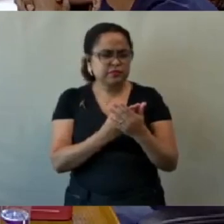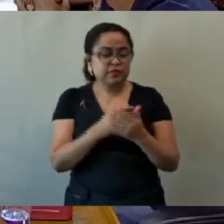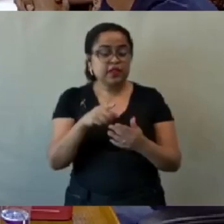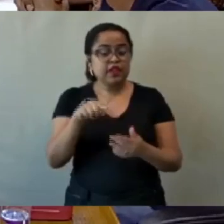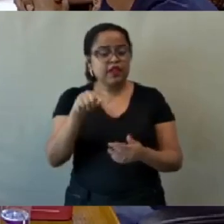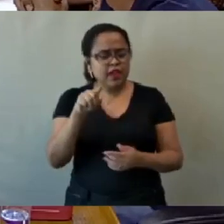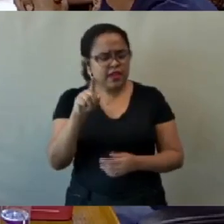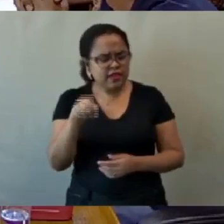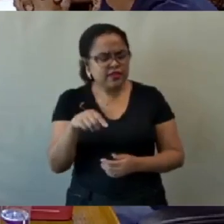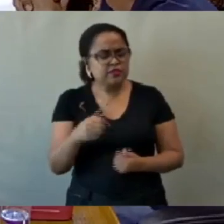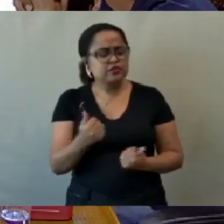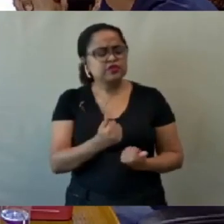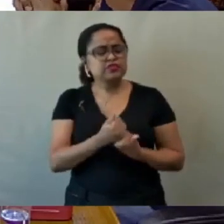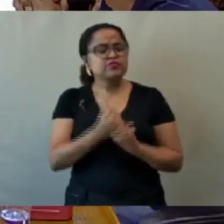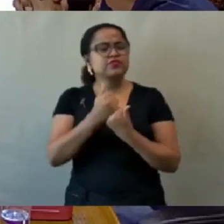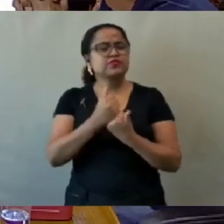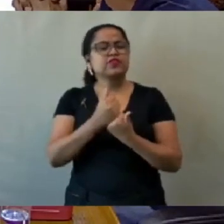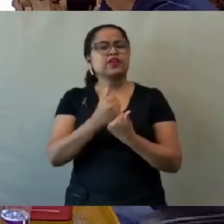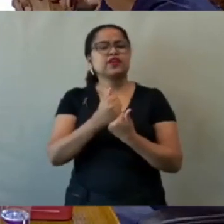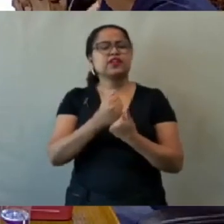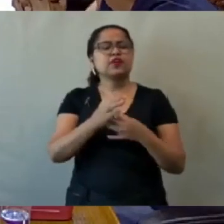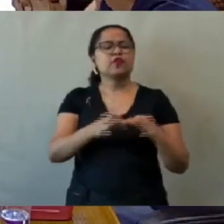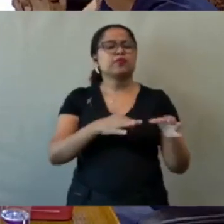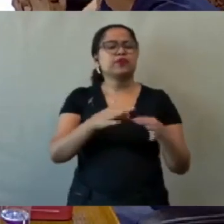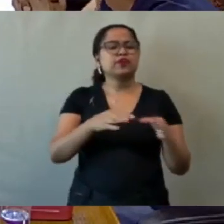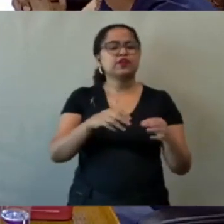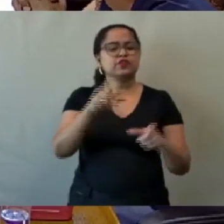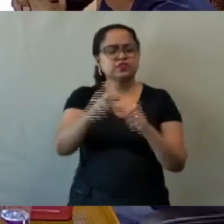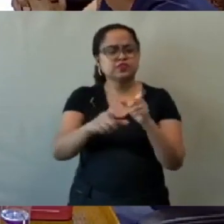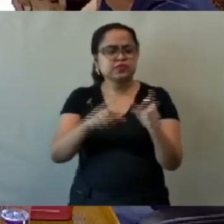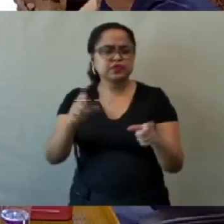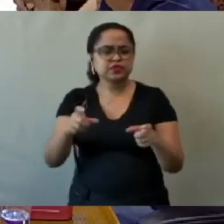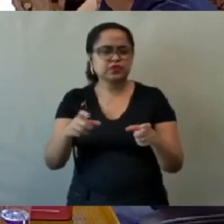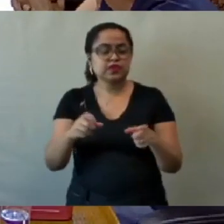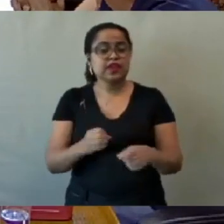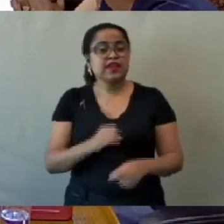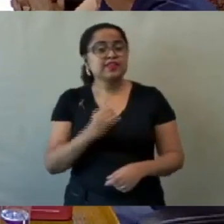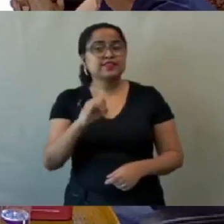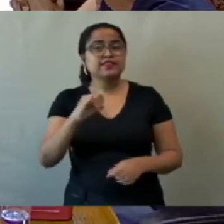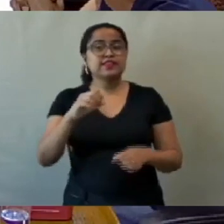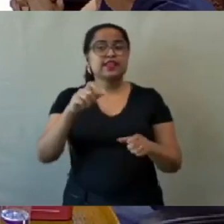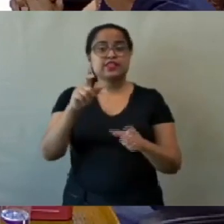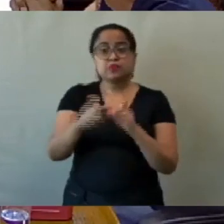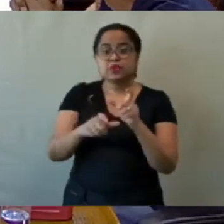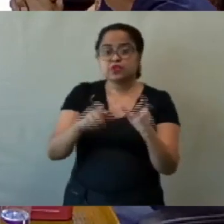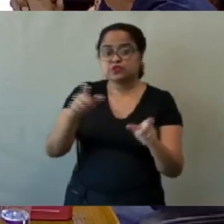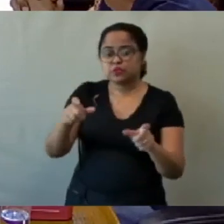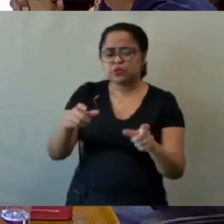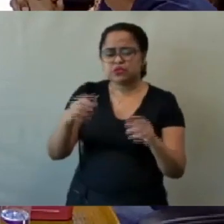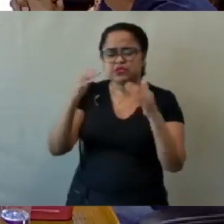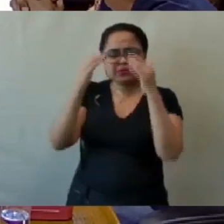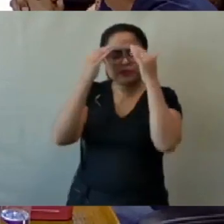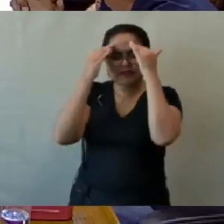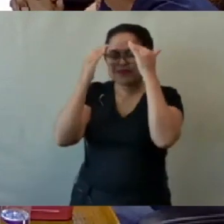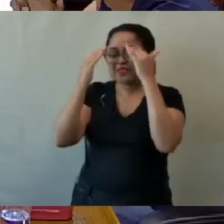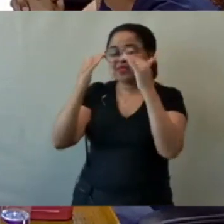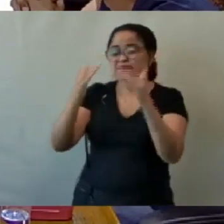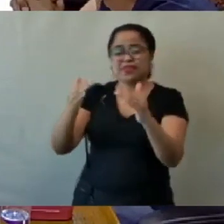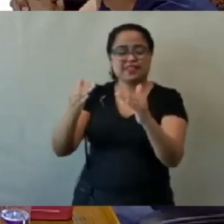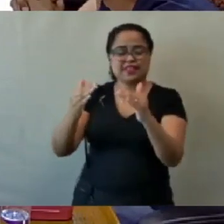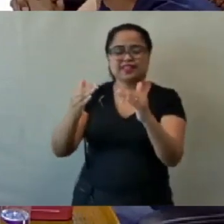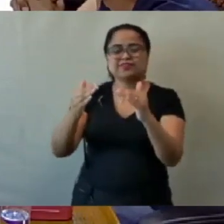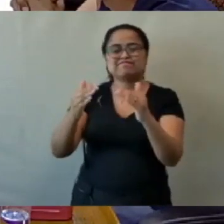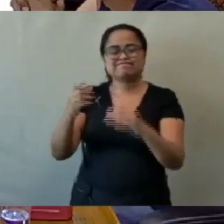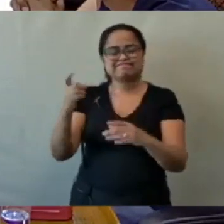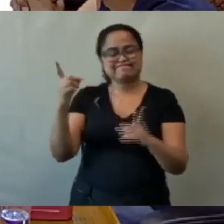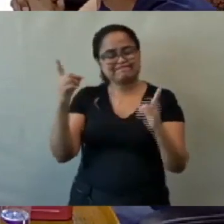um plano, são as pessoas. E se as pessoas não estão bem, não estão sendo valorizadas, não estão sendo respeitadas no seu trabalho, isso é muito